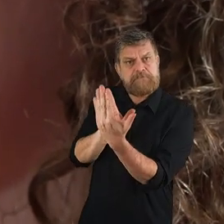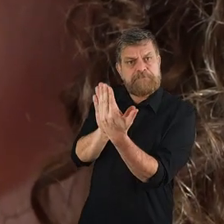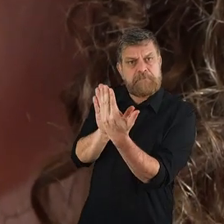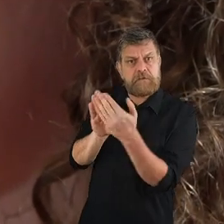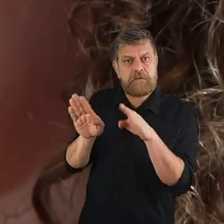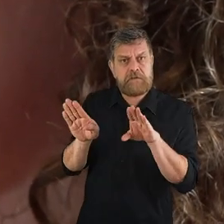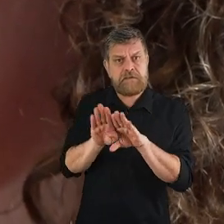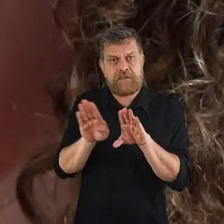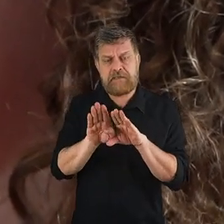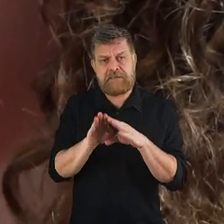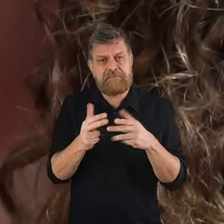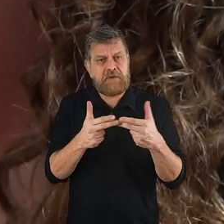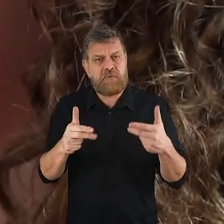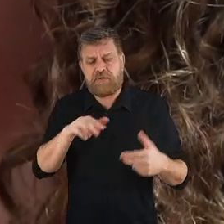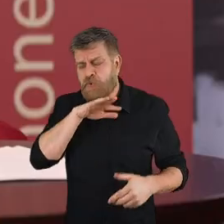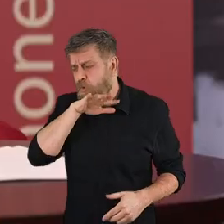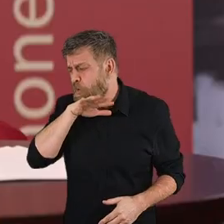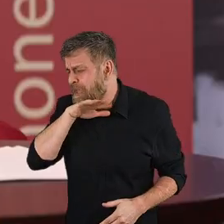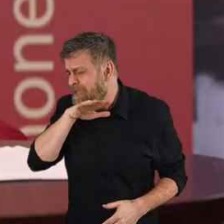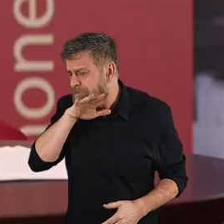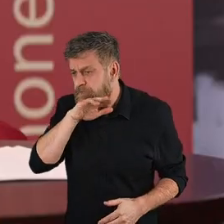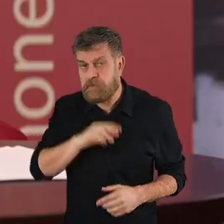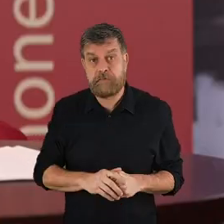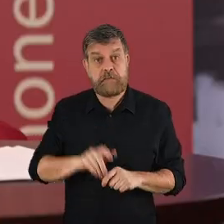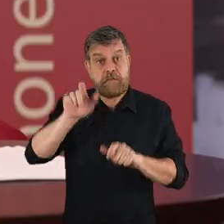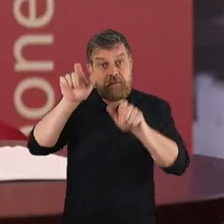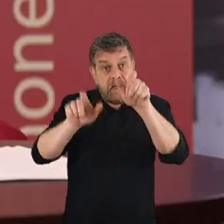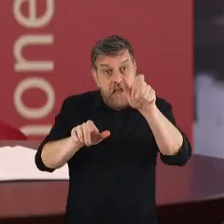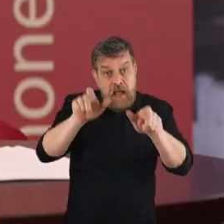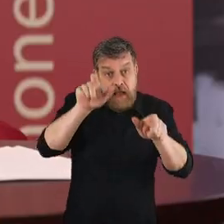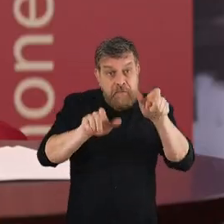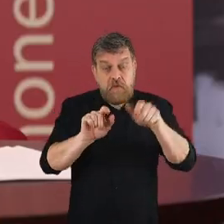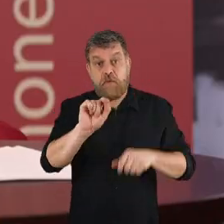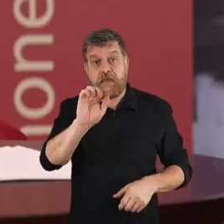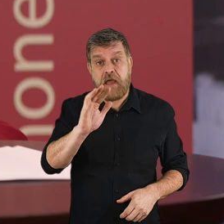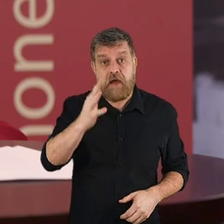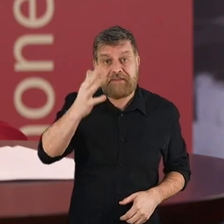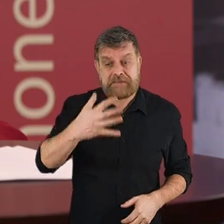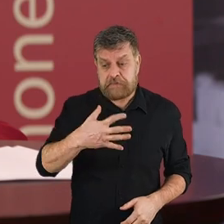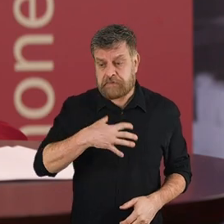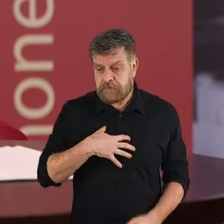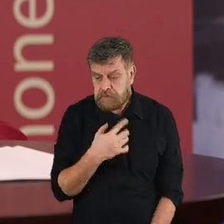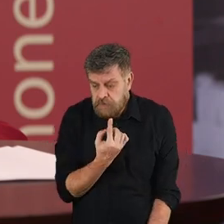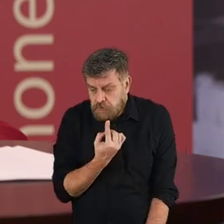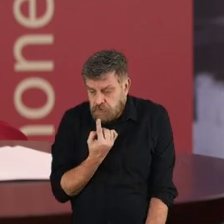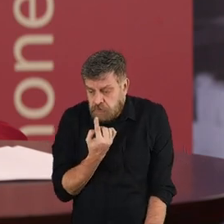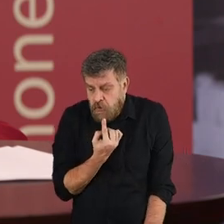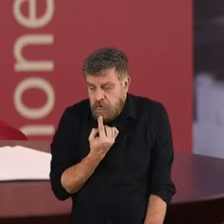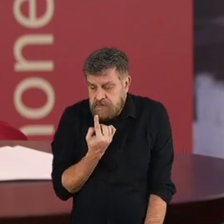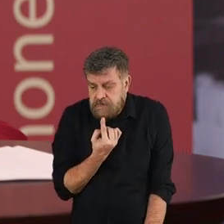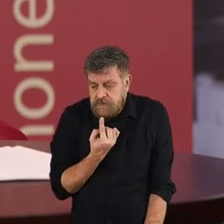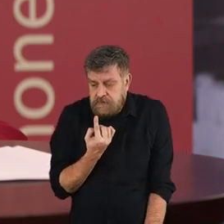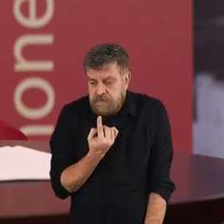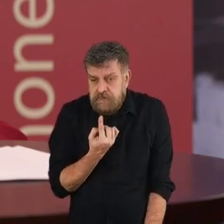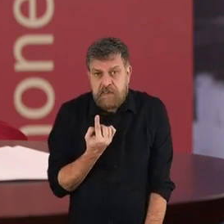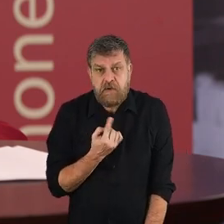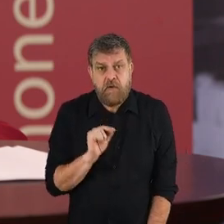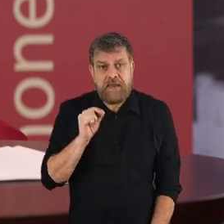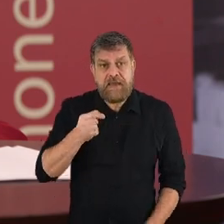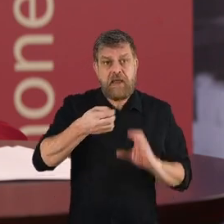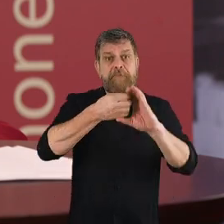uma coisa terrível. E essas pessoas, elas se tornam solitárias, o que é